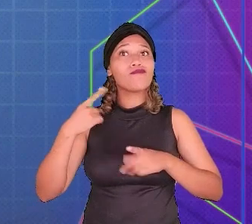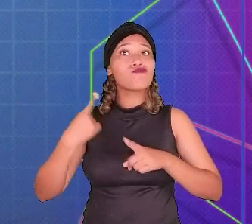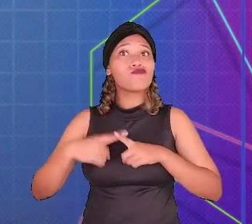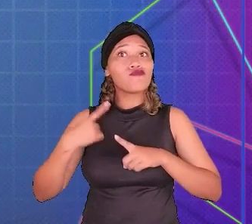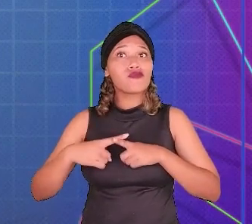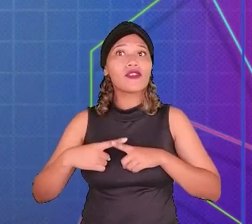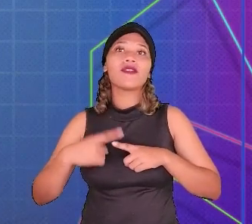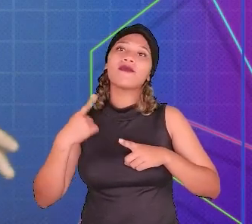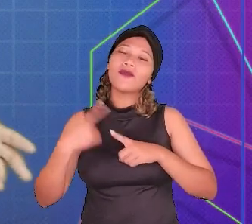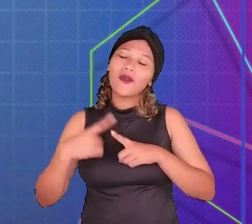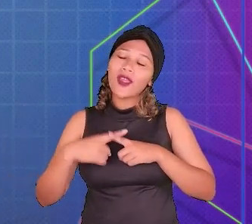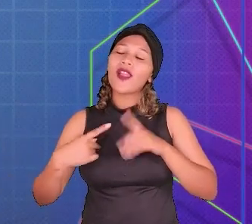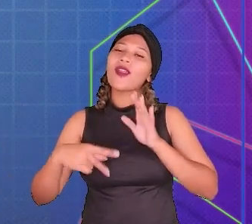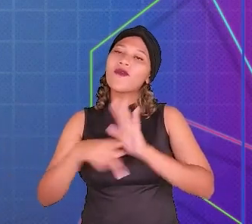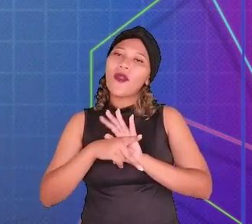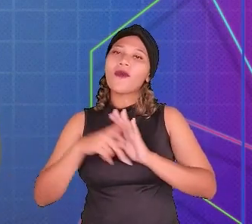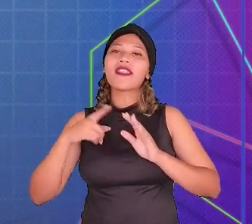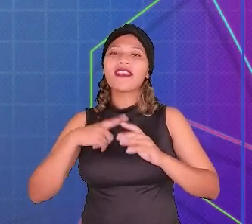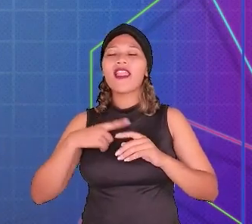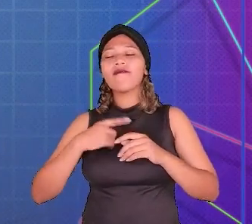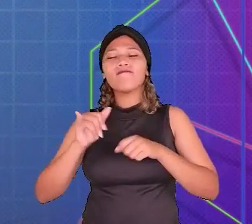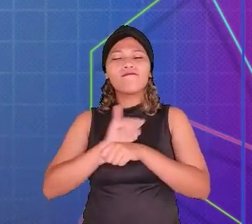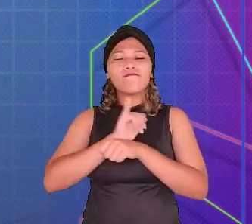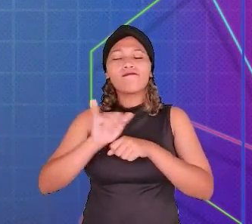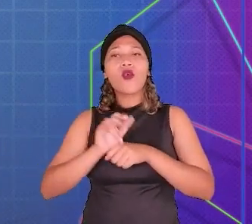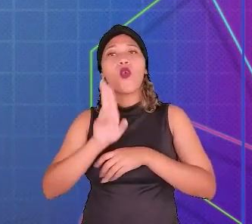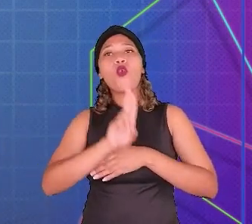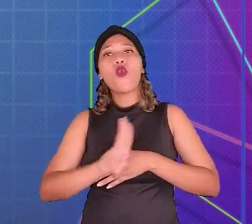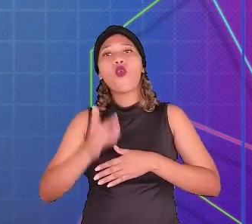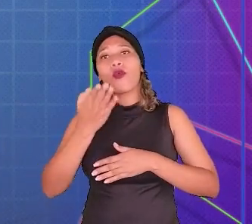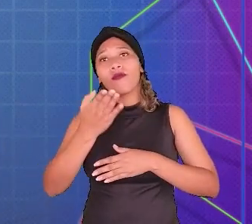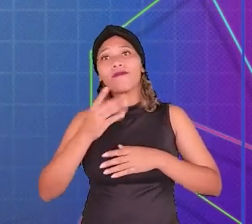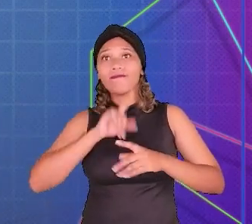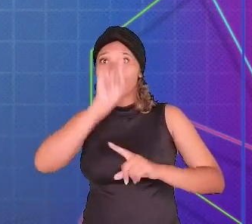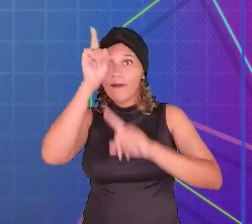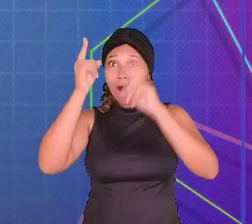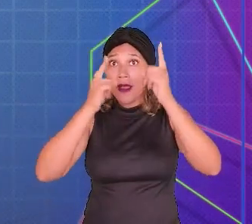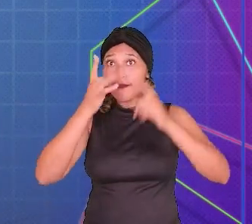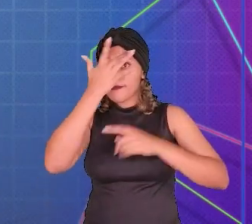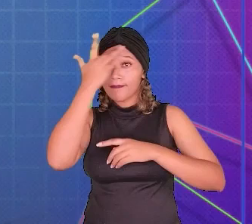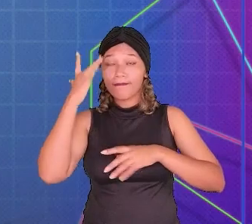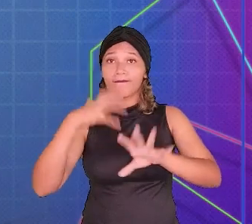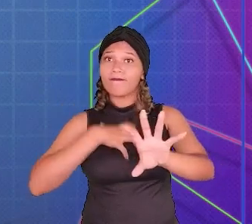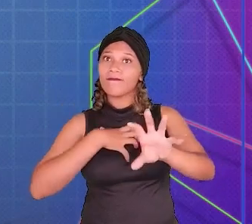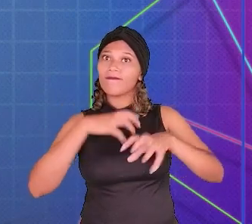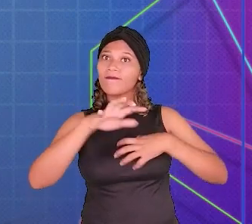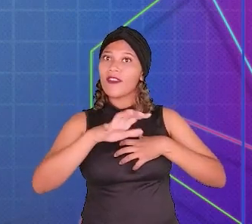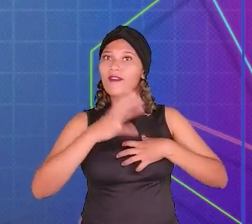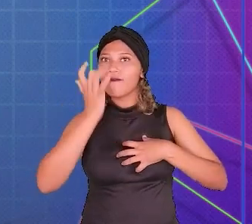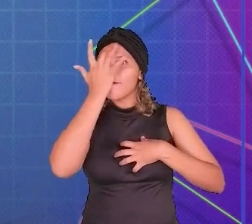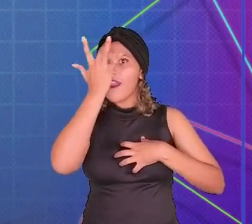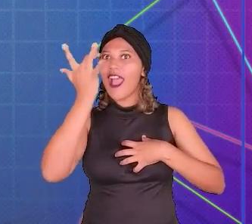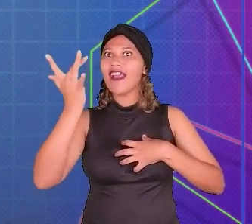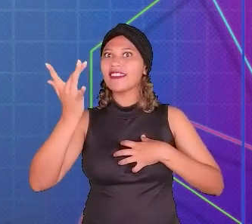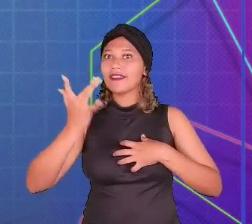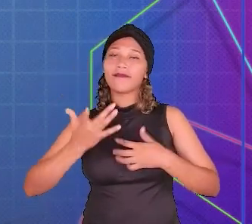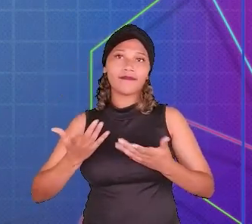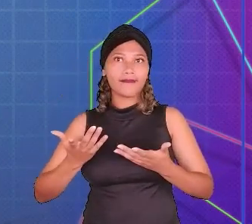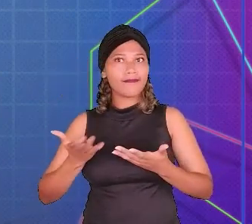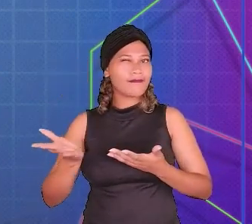falando isso justamente porque também é outra ferramenta que pode servir para você criar personagem que as pessoas se reconheçam com mais